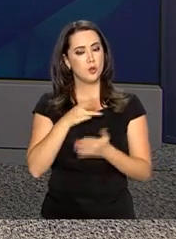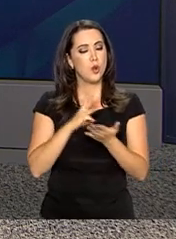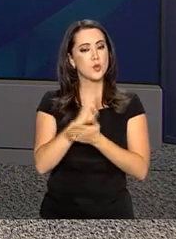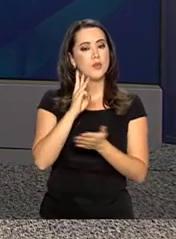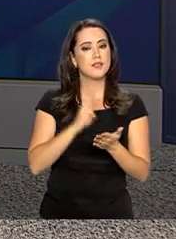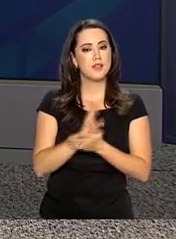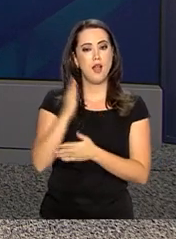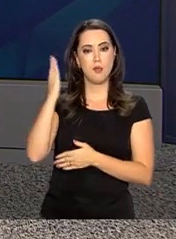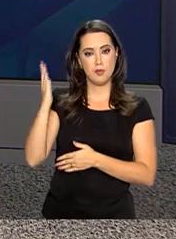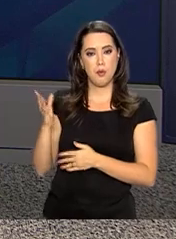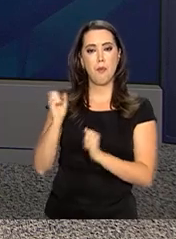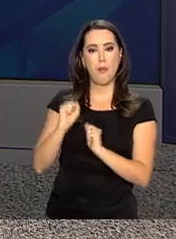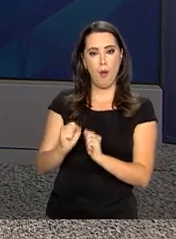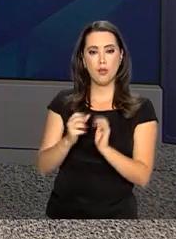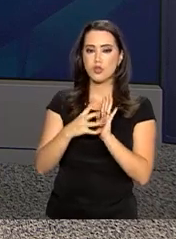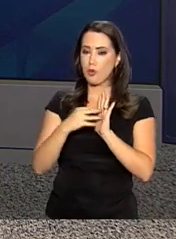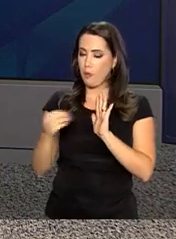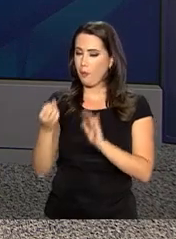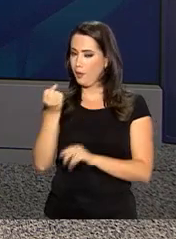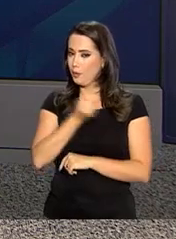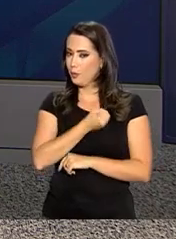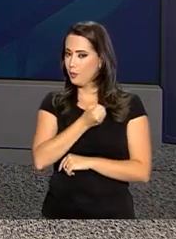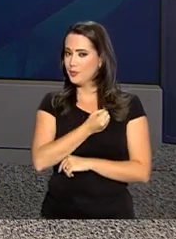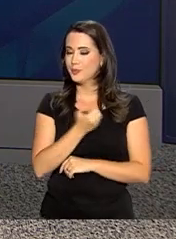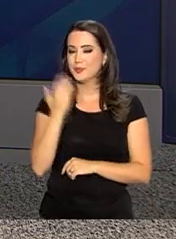WhatsApp. Então, anote aí, é